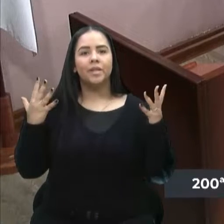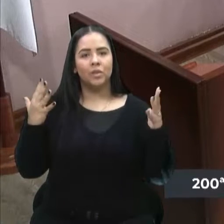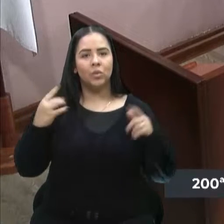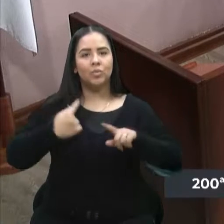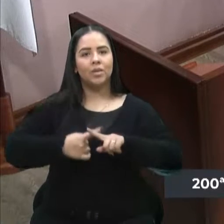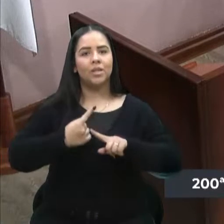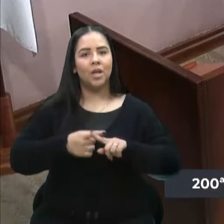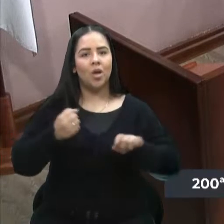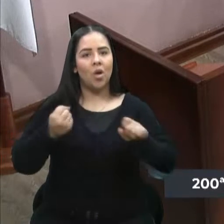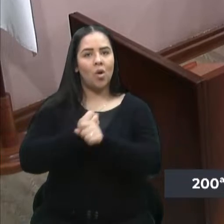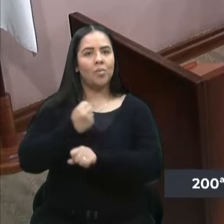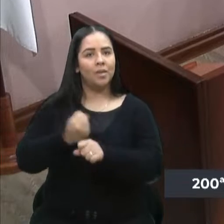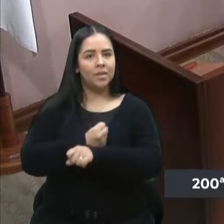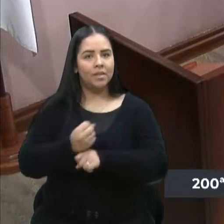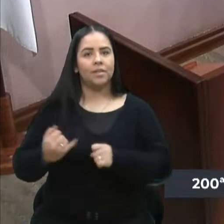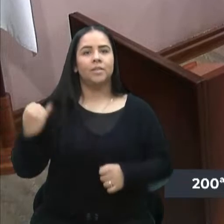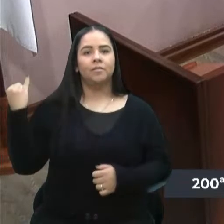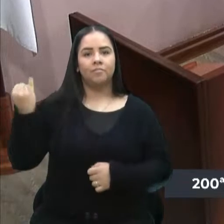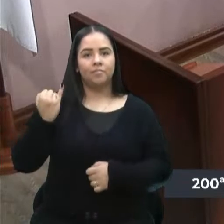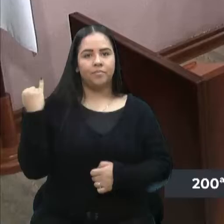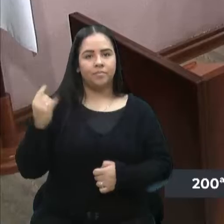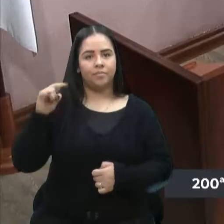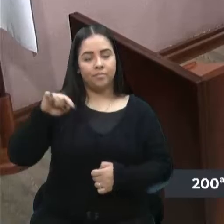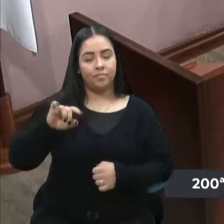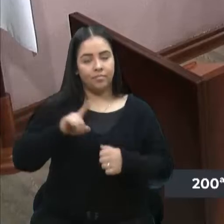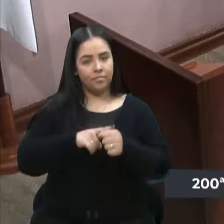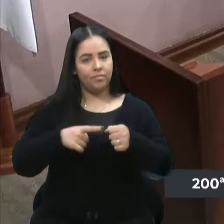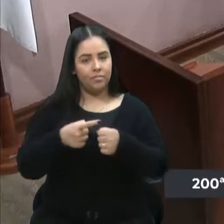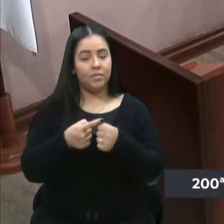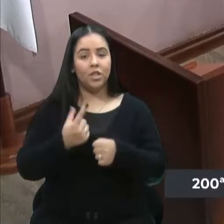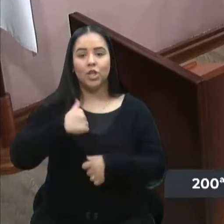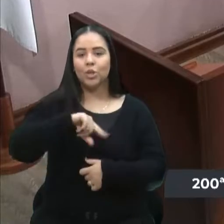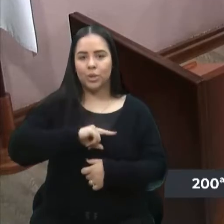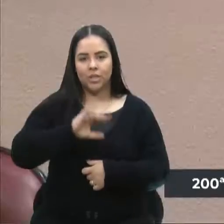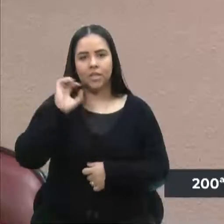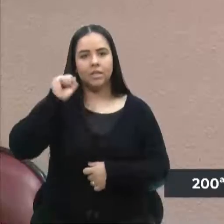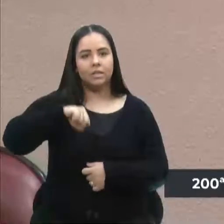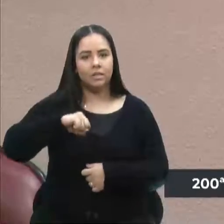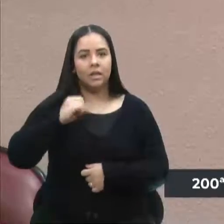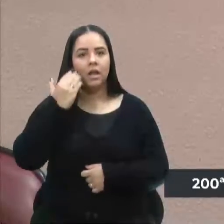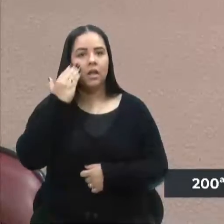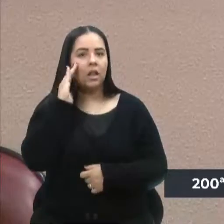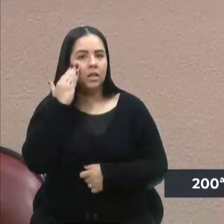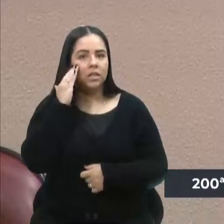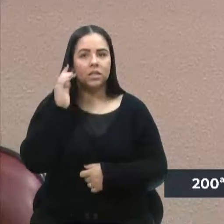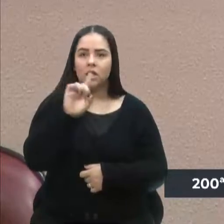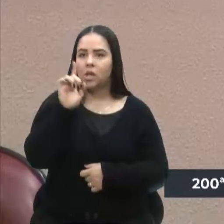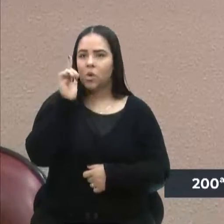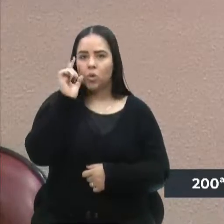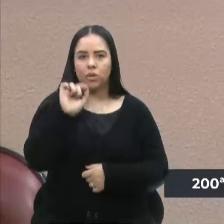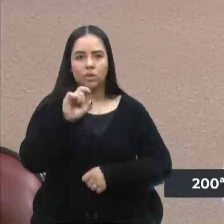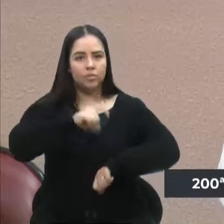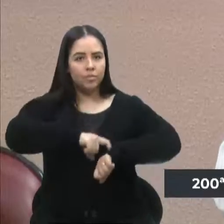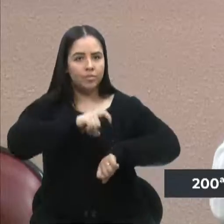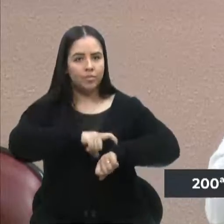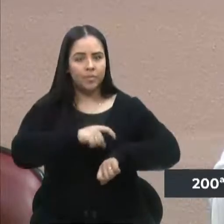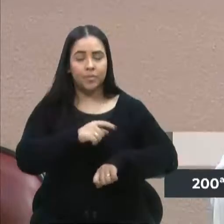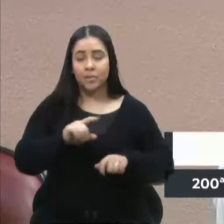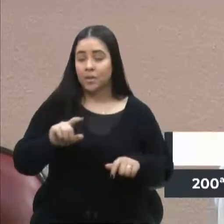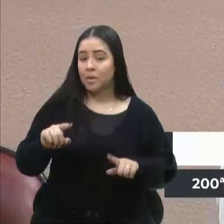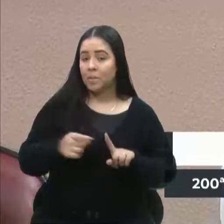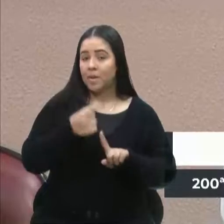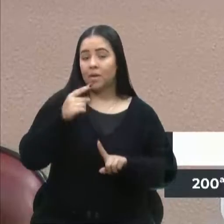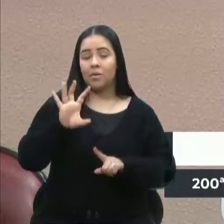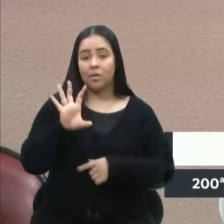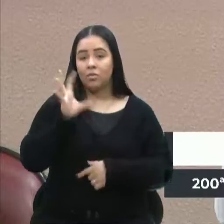obras importantes para a cidade que vão acontecer, e é claro que a gente entende que talvez não consiga, neste primeiro momento, resolver todos